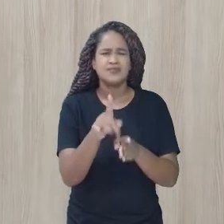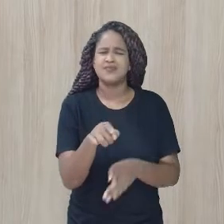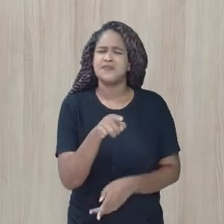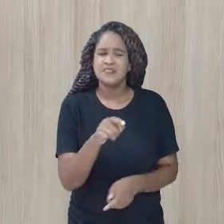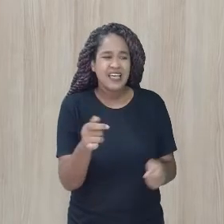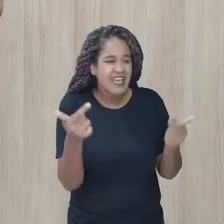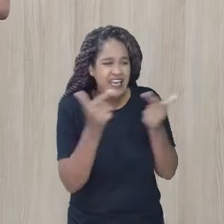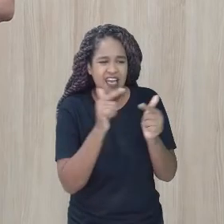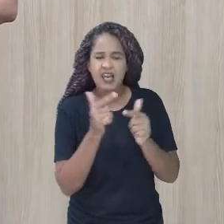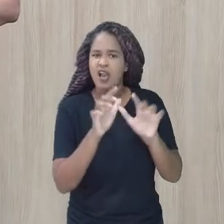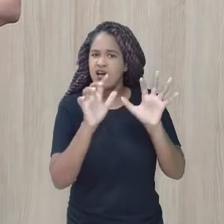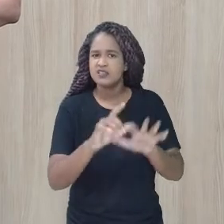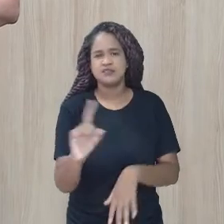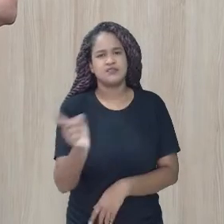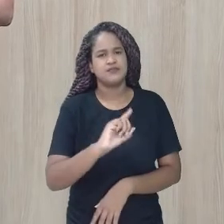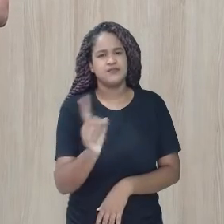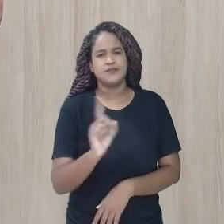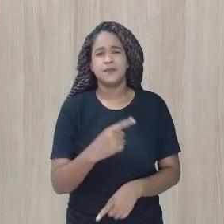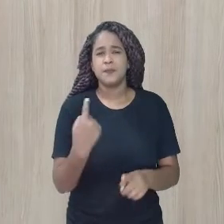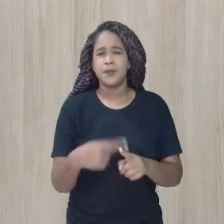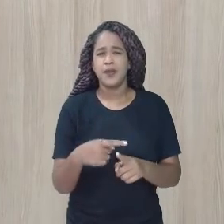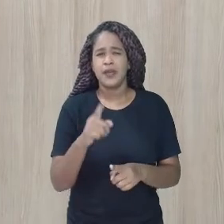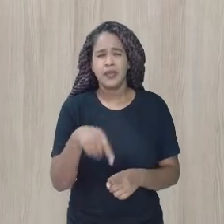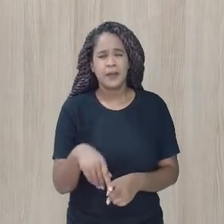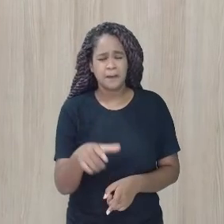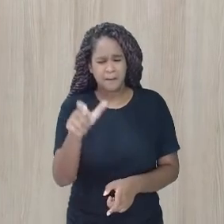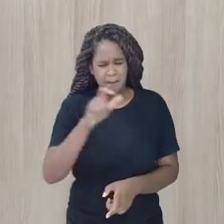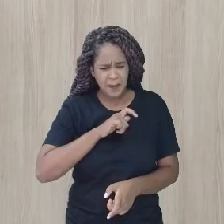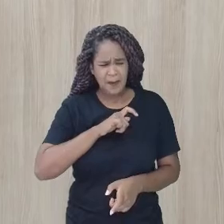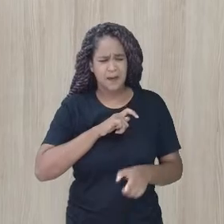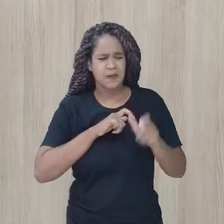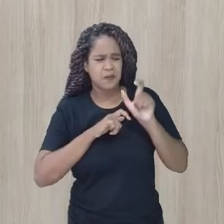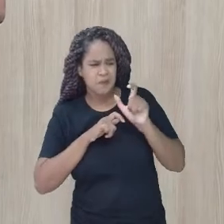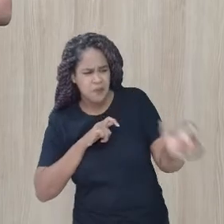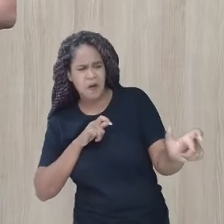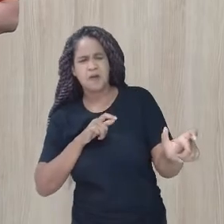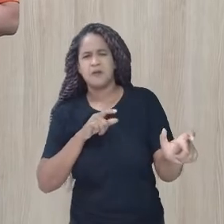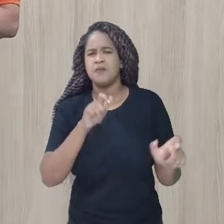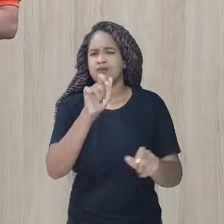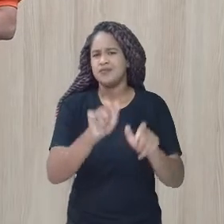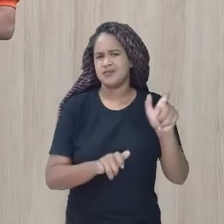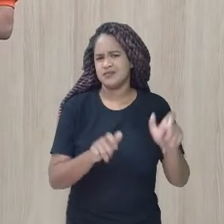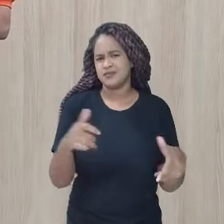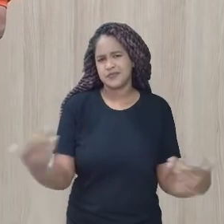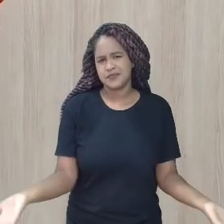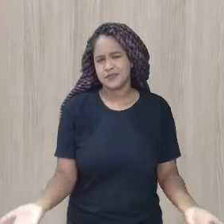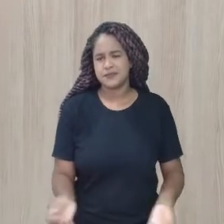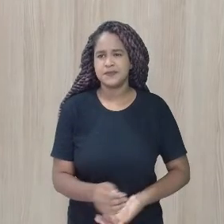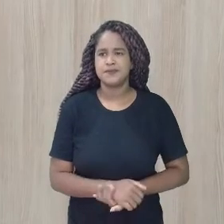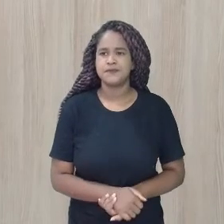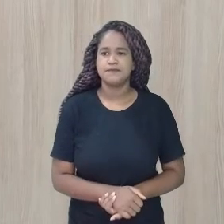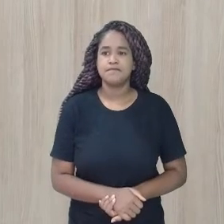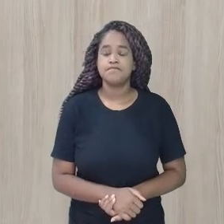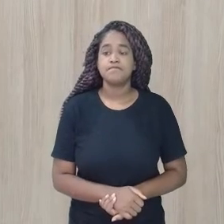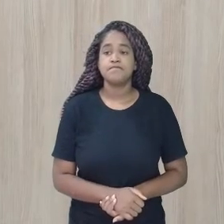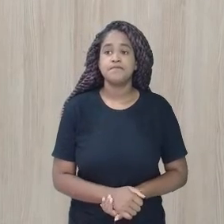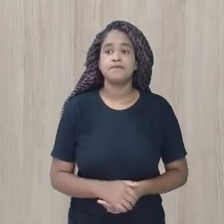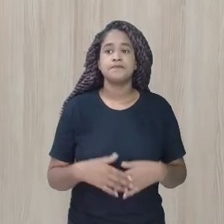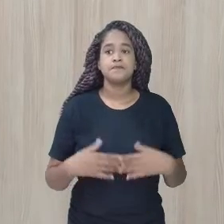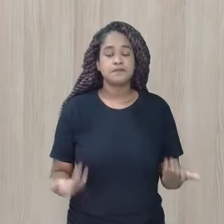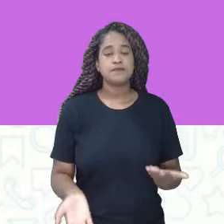curta piadas assim. Elas ofendem e trazem sofrimento às pessoas. As